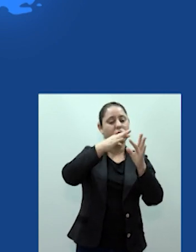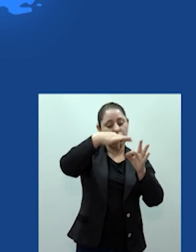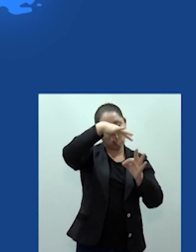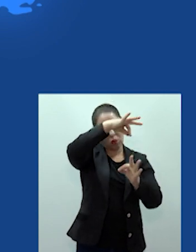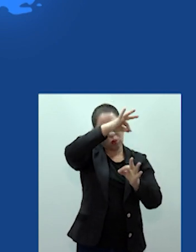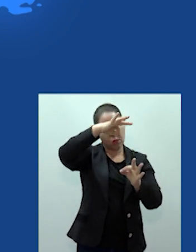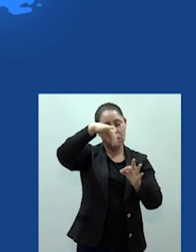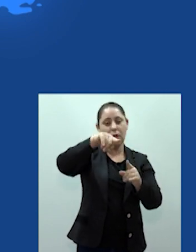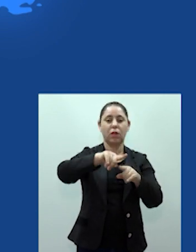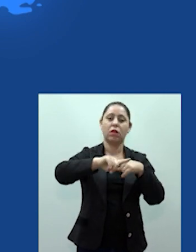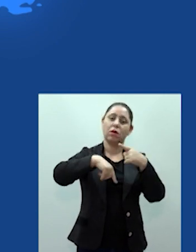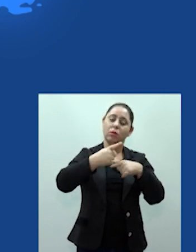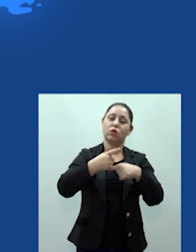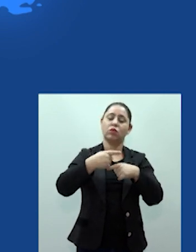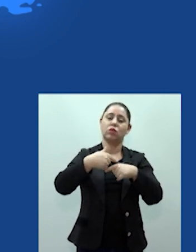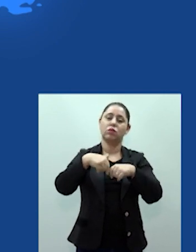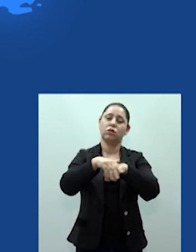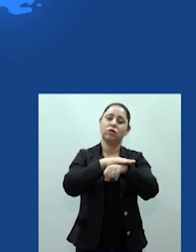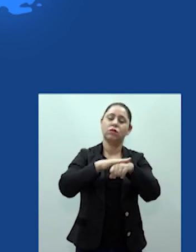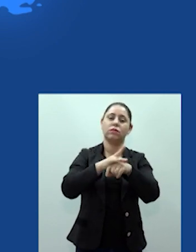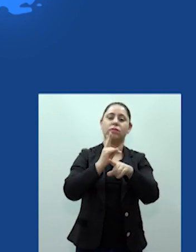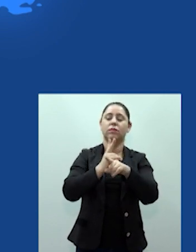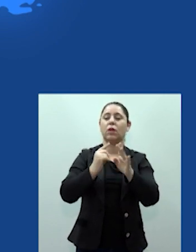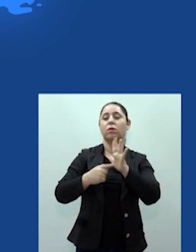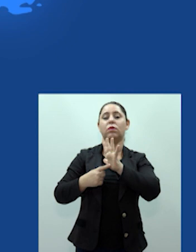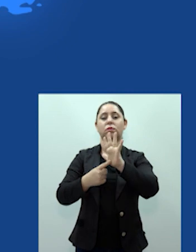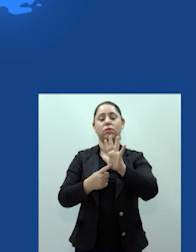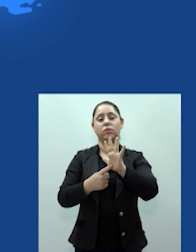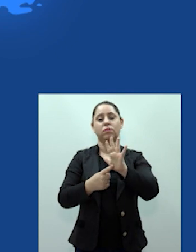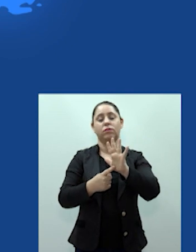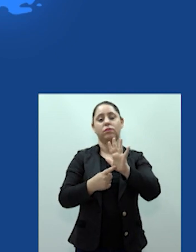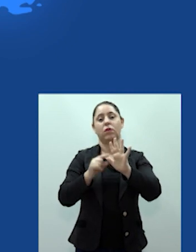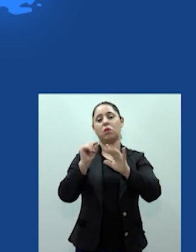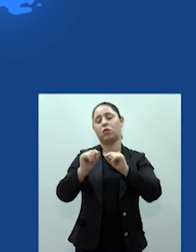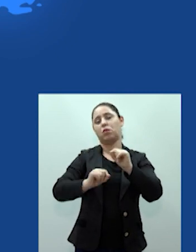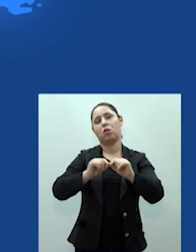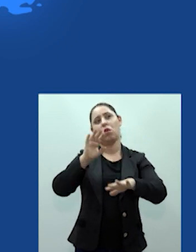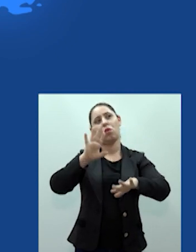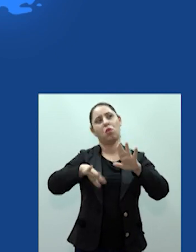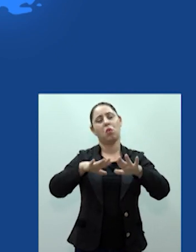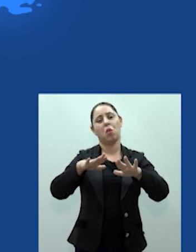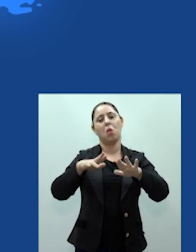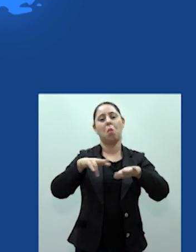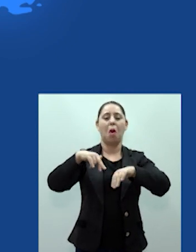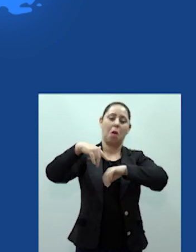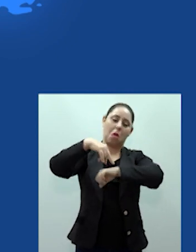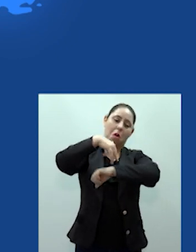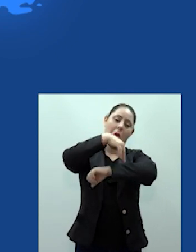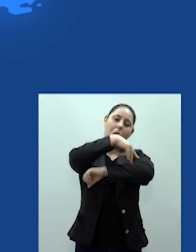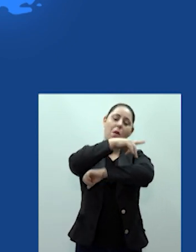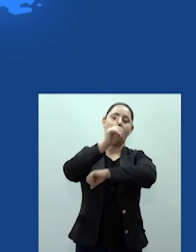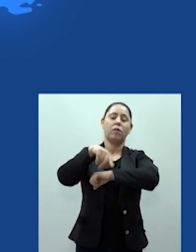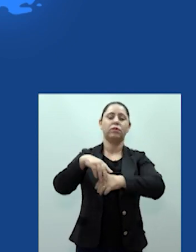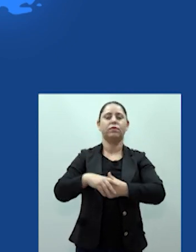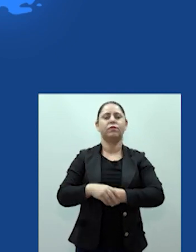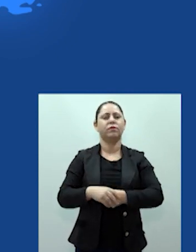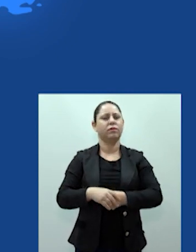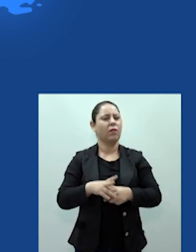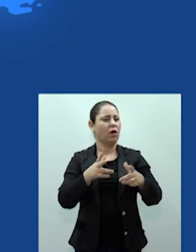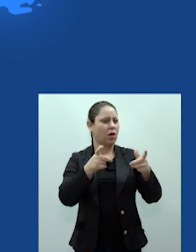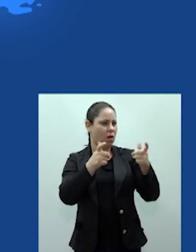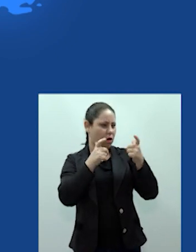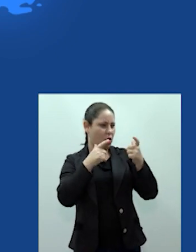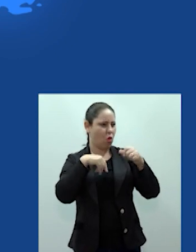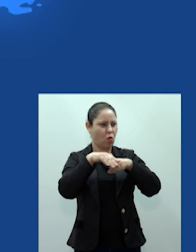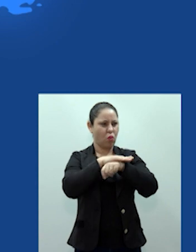em pena, aí depois conversando com um amigo meu, que ele sempre me mostra algumas coisas de moda, de desfiles e tudo